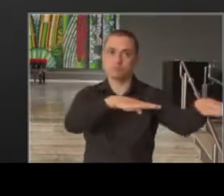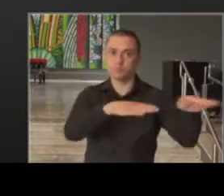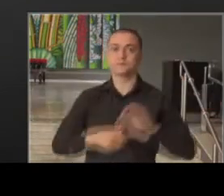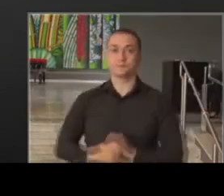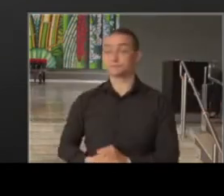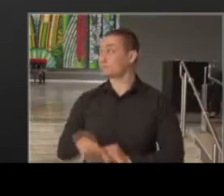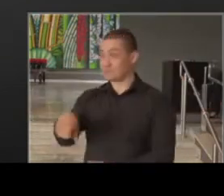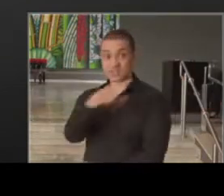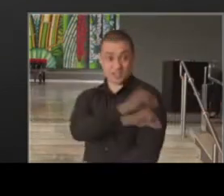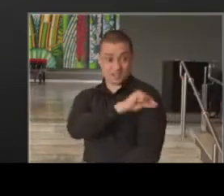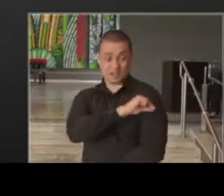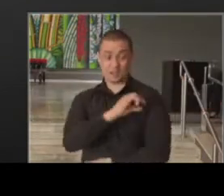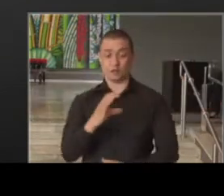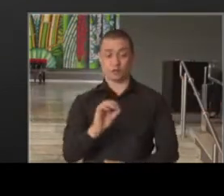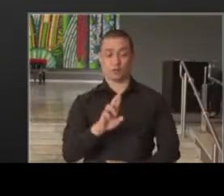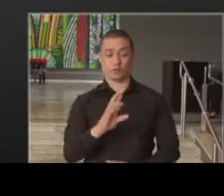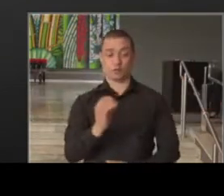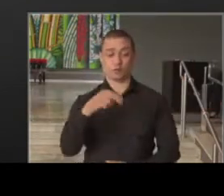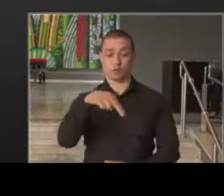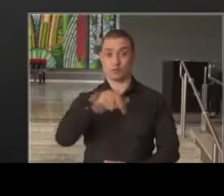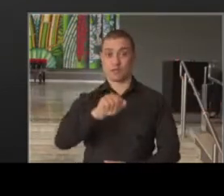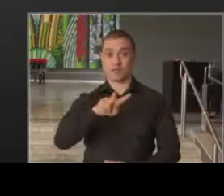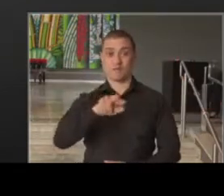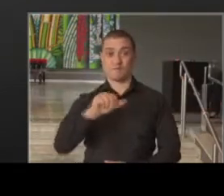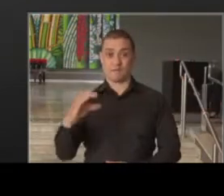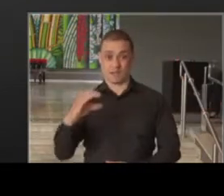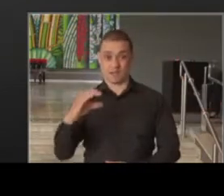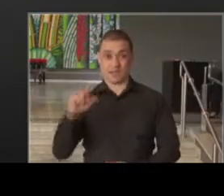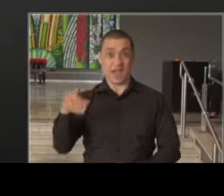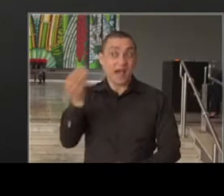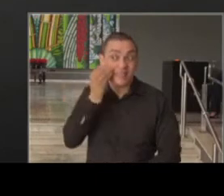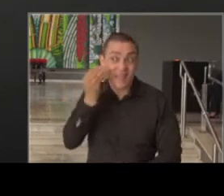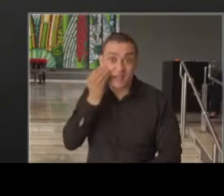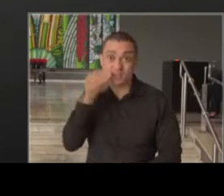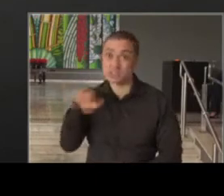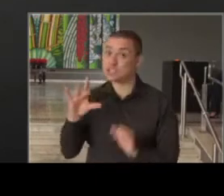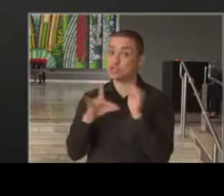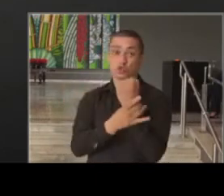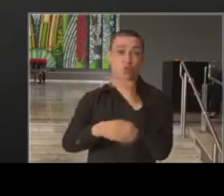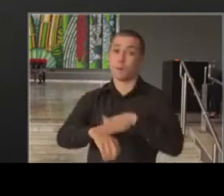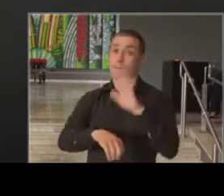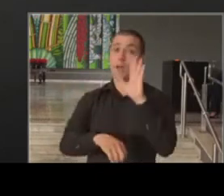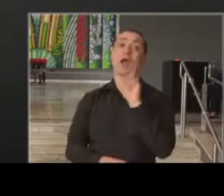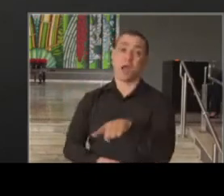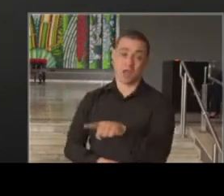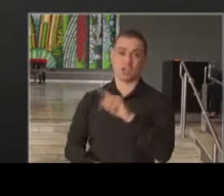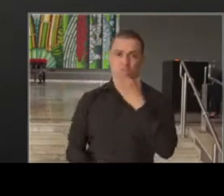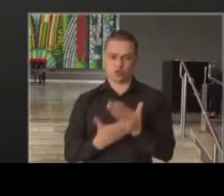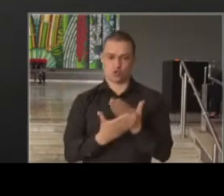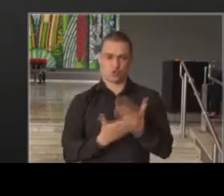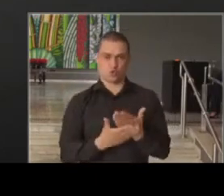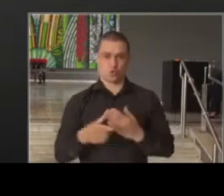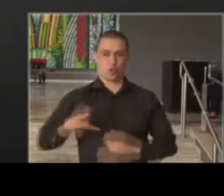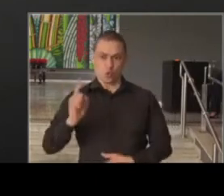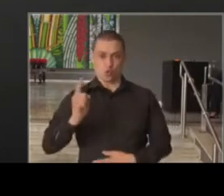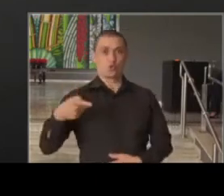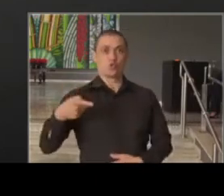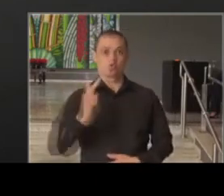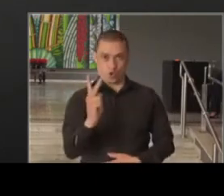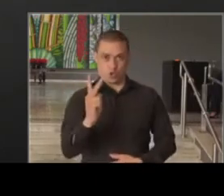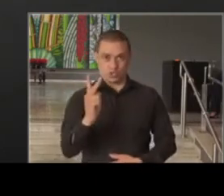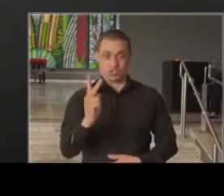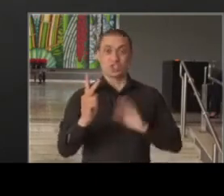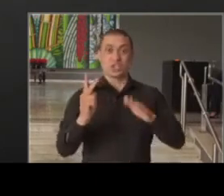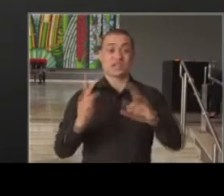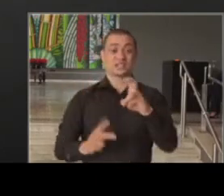Coronavac é a vacina em testes mais segura. Estudos de fase 1 e 2, com